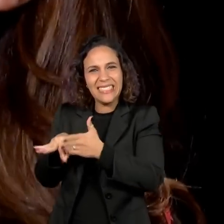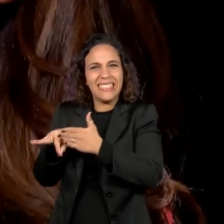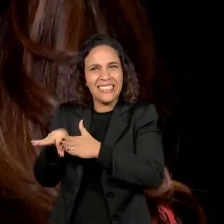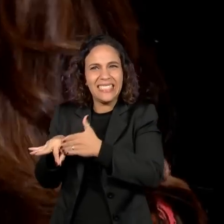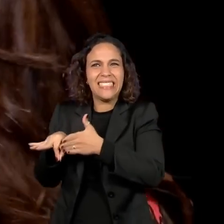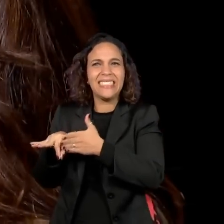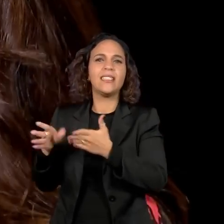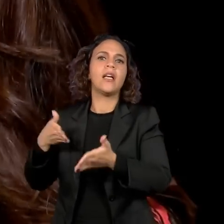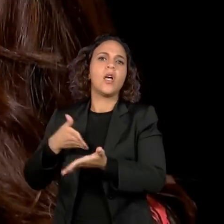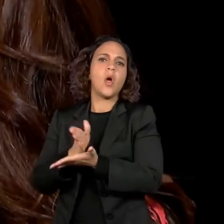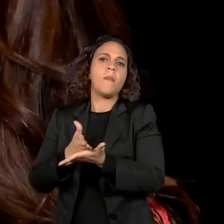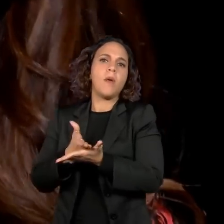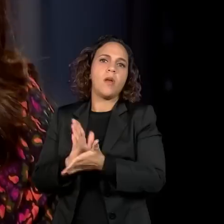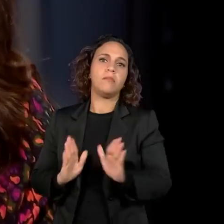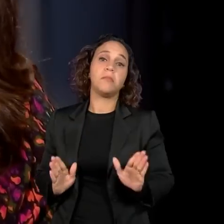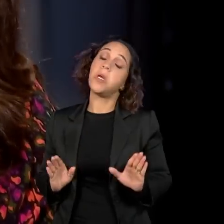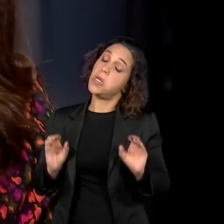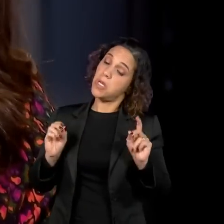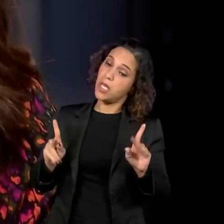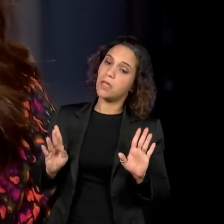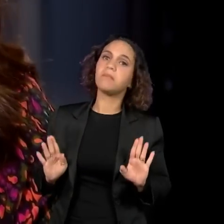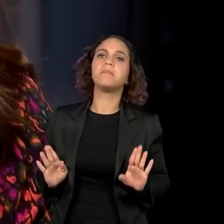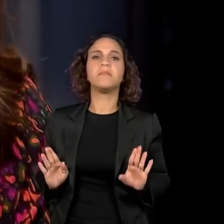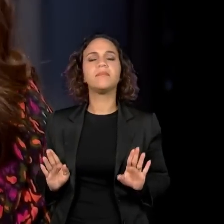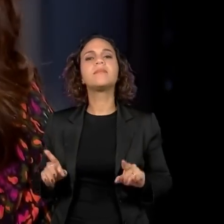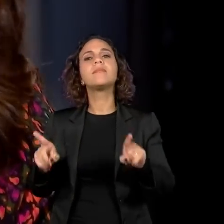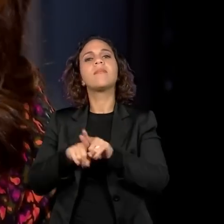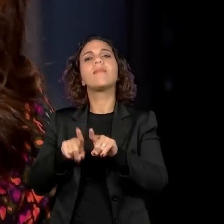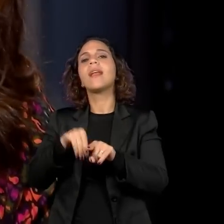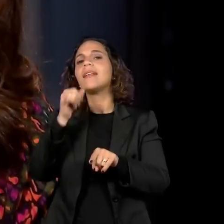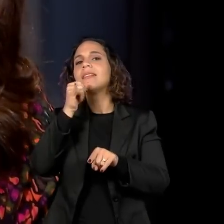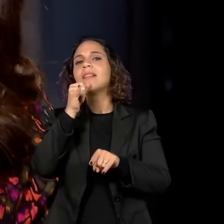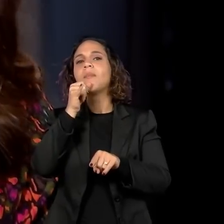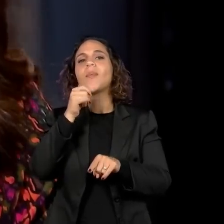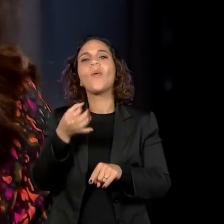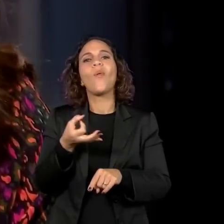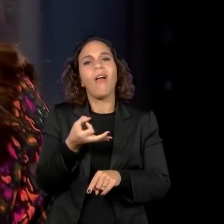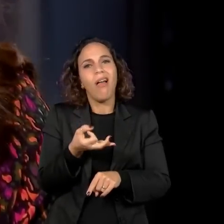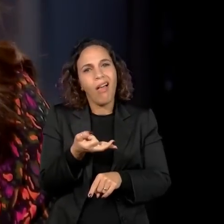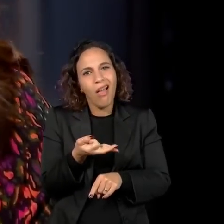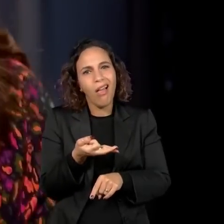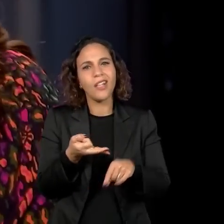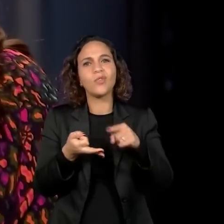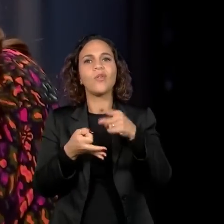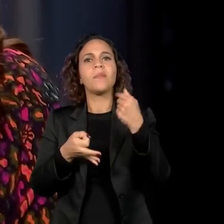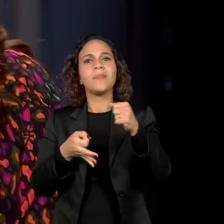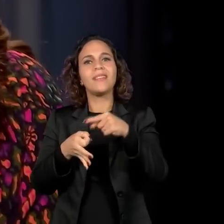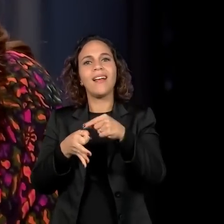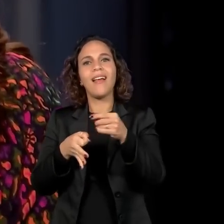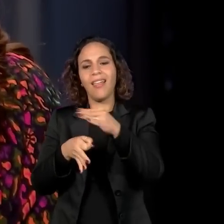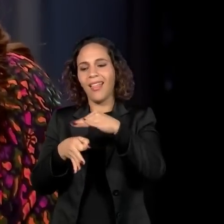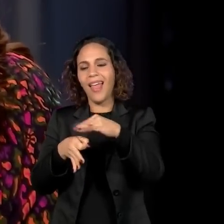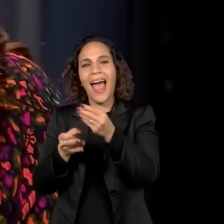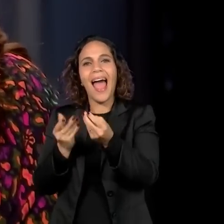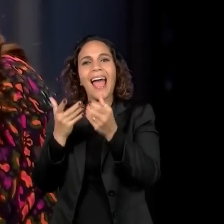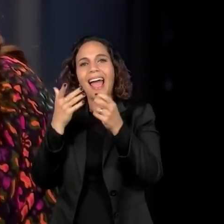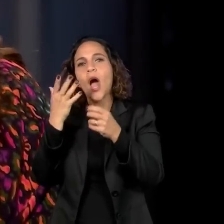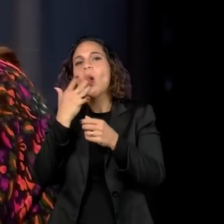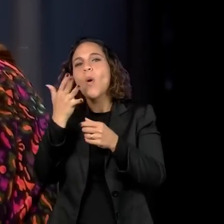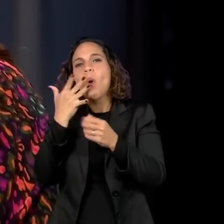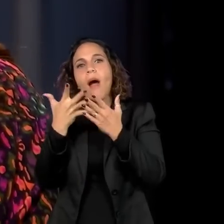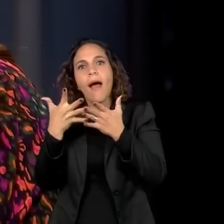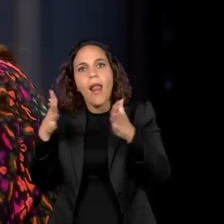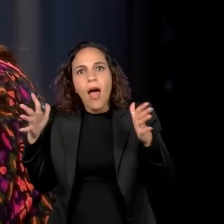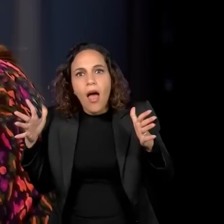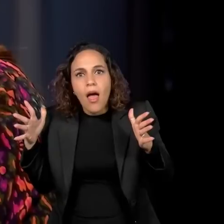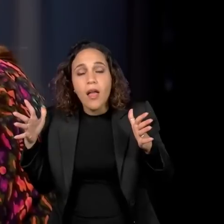machuca, né? Vá lá. Então tem assim, clareamento de ânus, clareamento de, sabe? A gente tá levando